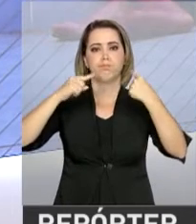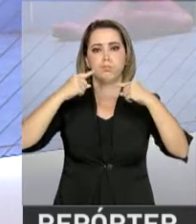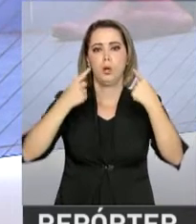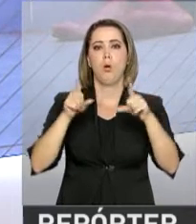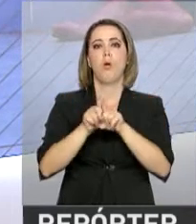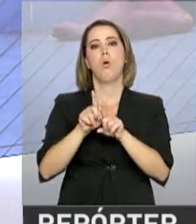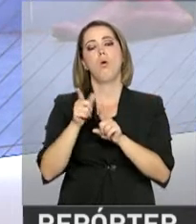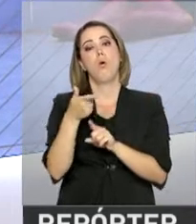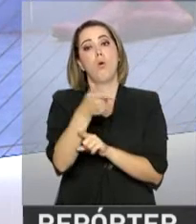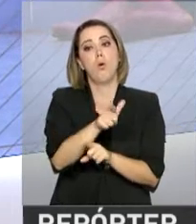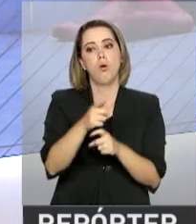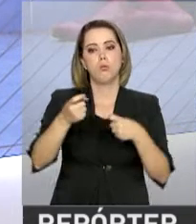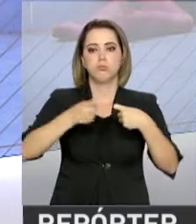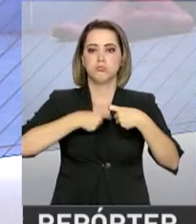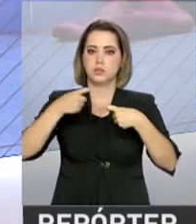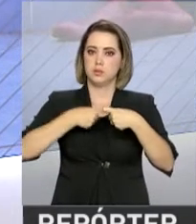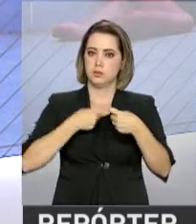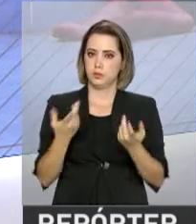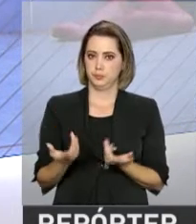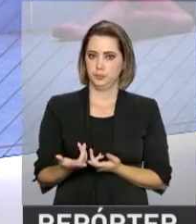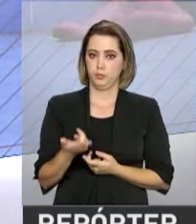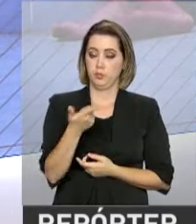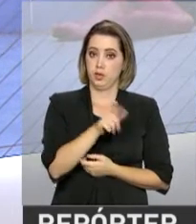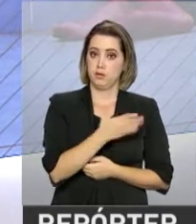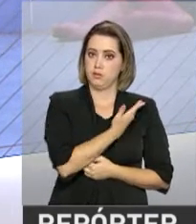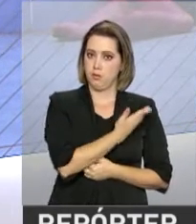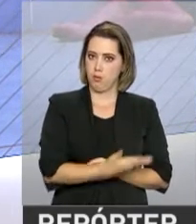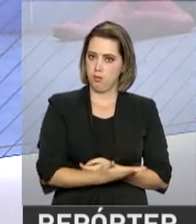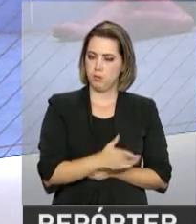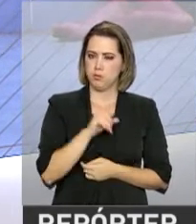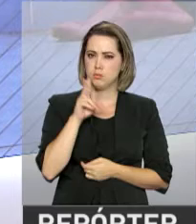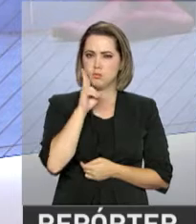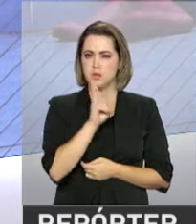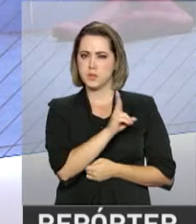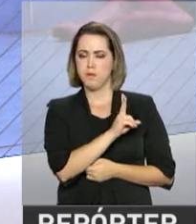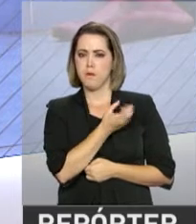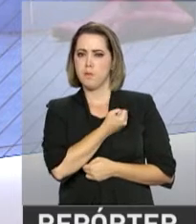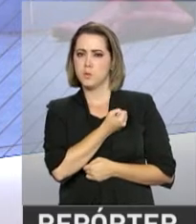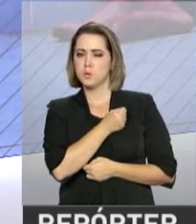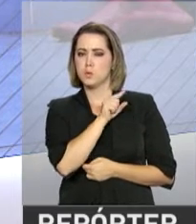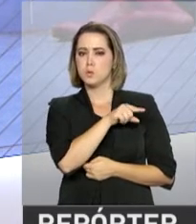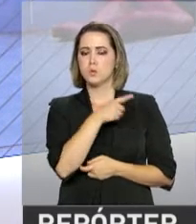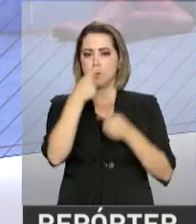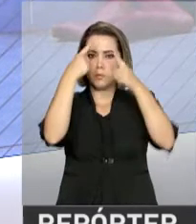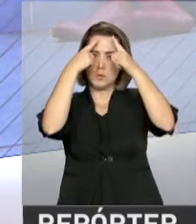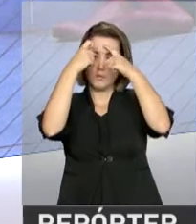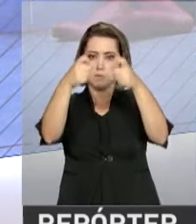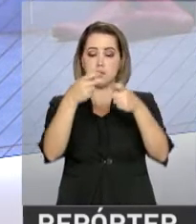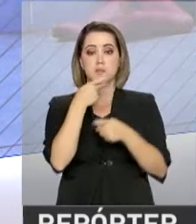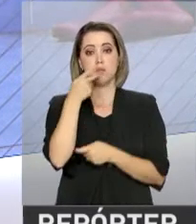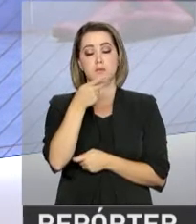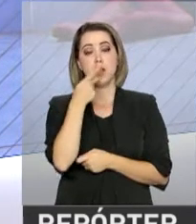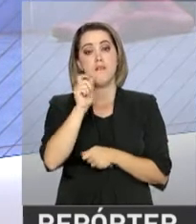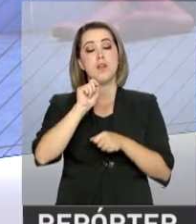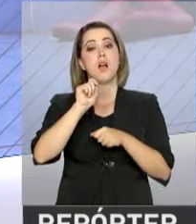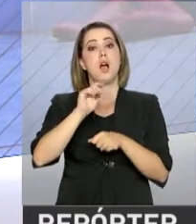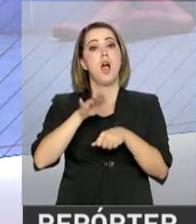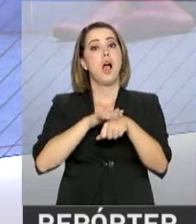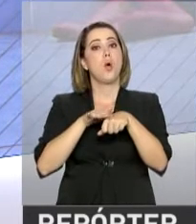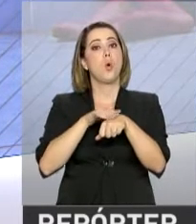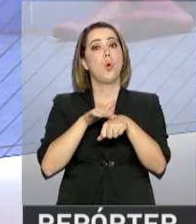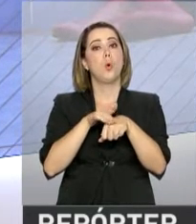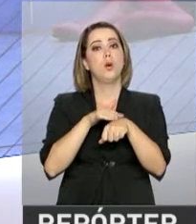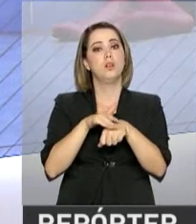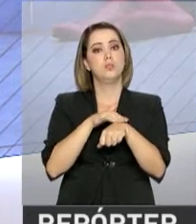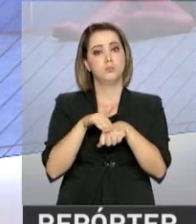sexual. Nesta outra tela, nós temos os dados dos relatos de violência em que foi informada a cor da vítima.